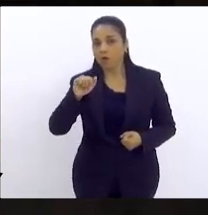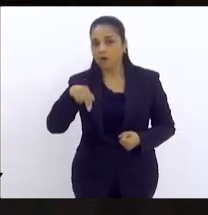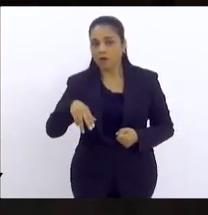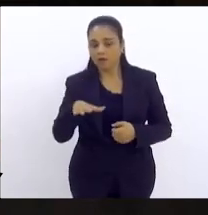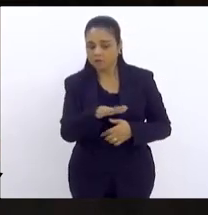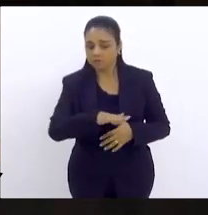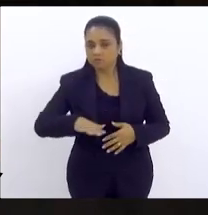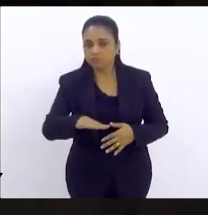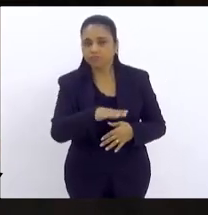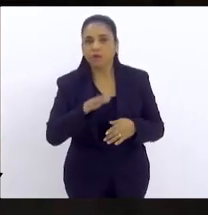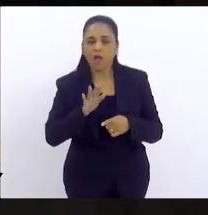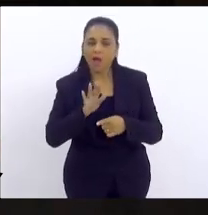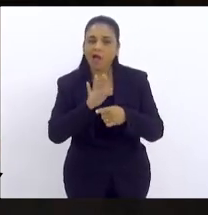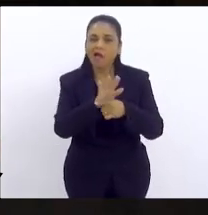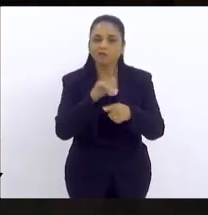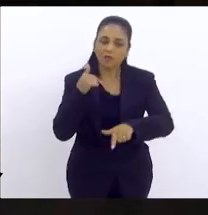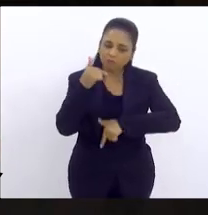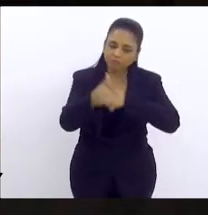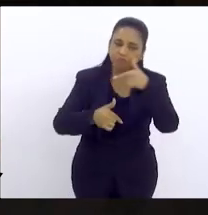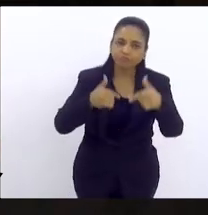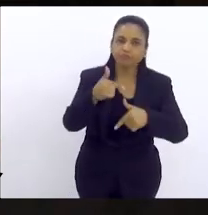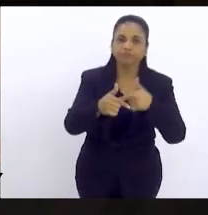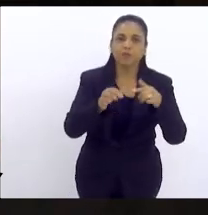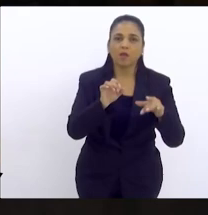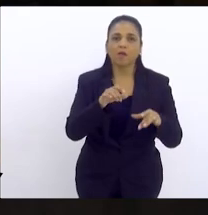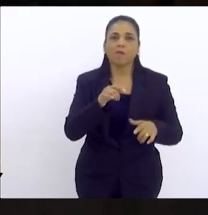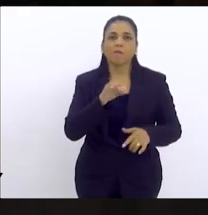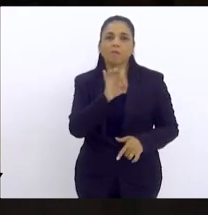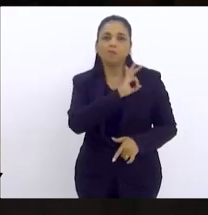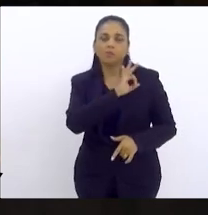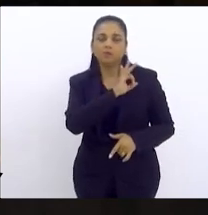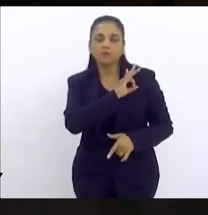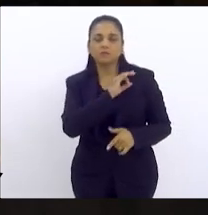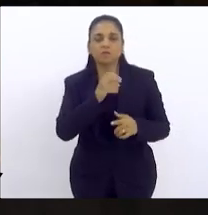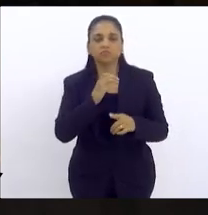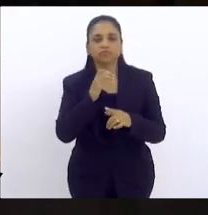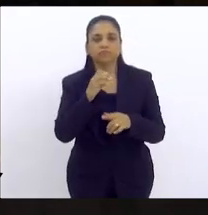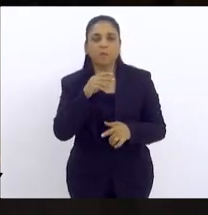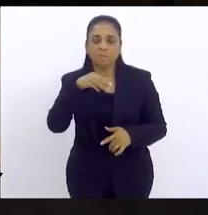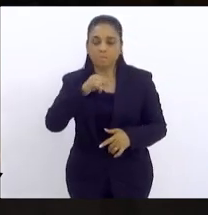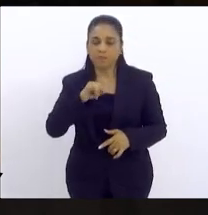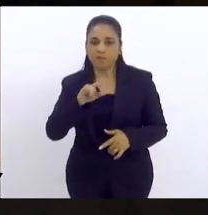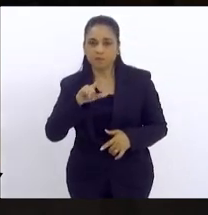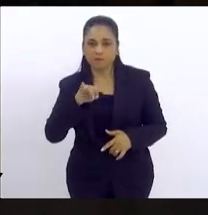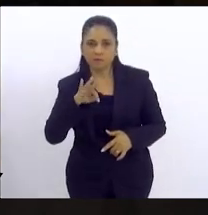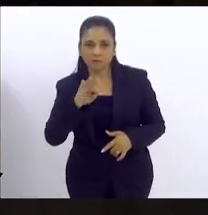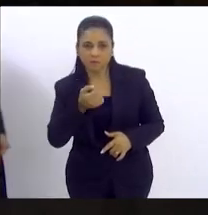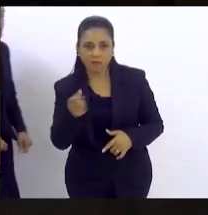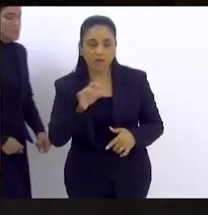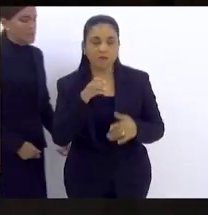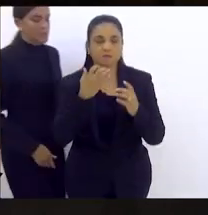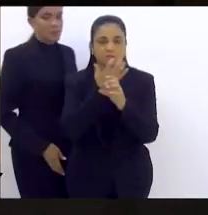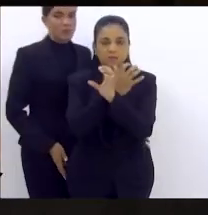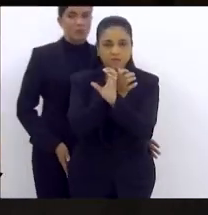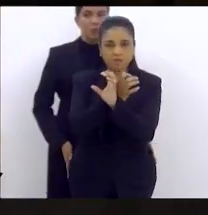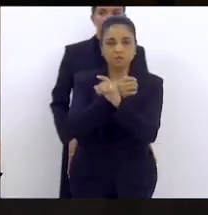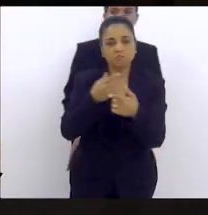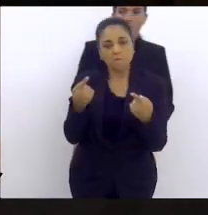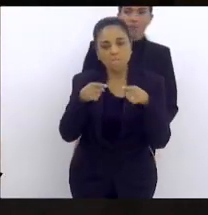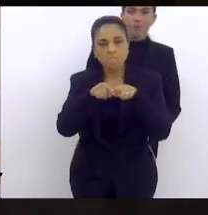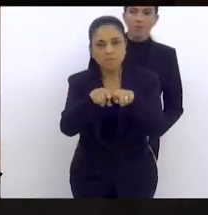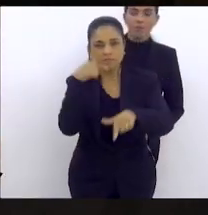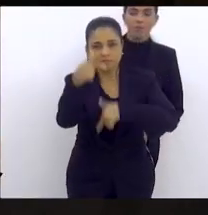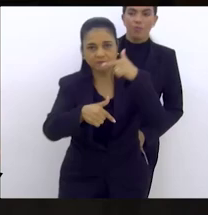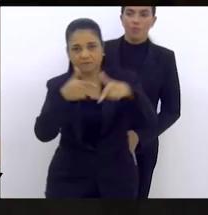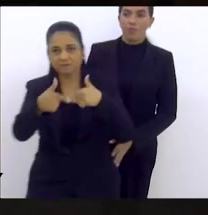que vai ajudar também tanto nas operações na Polícia Militar a polícia civil trabalhar em em parceria Isso aí é um compromisso do governador